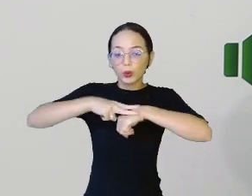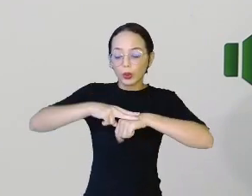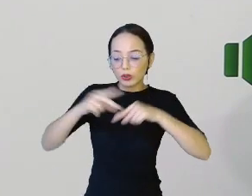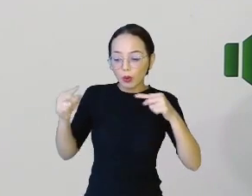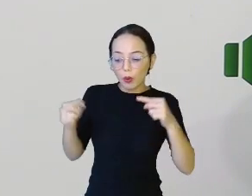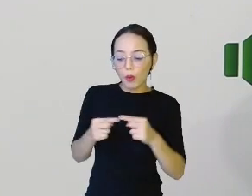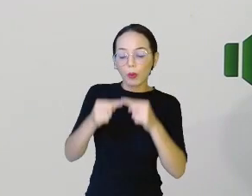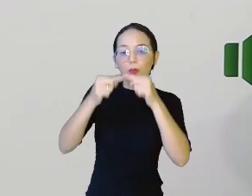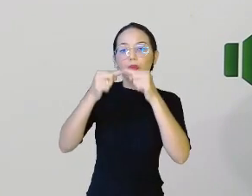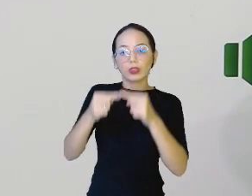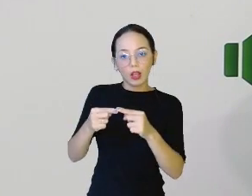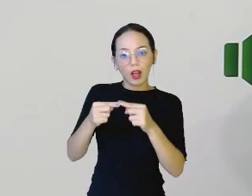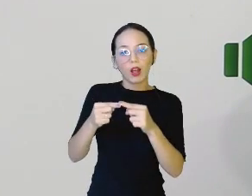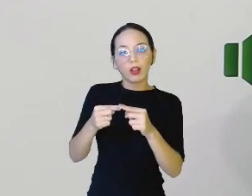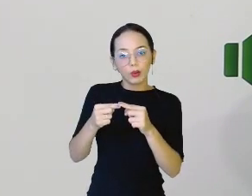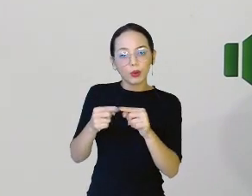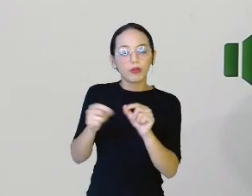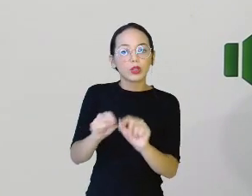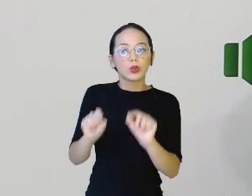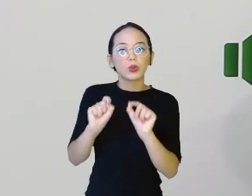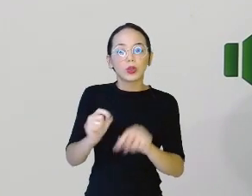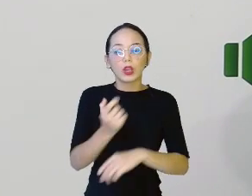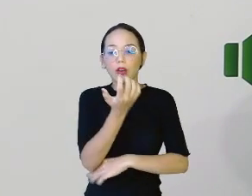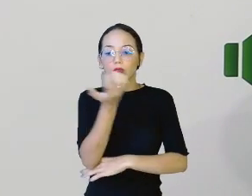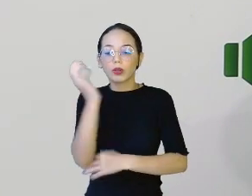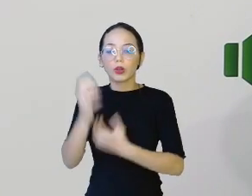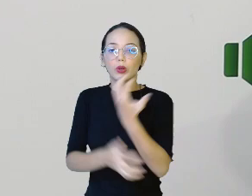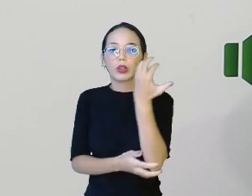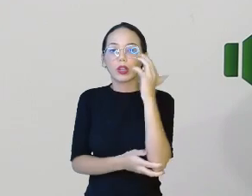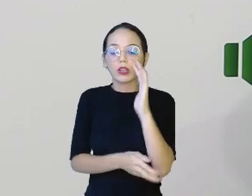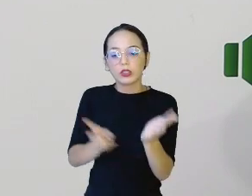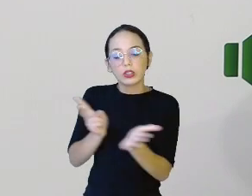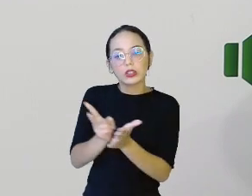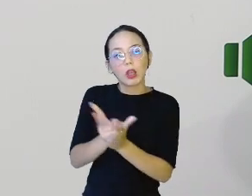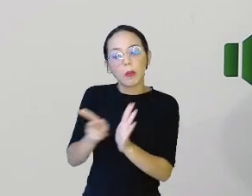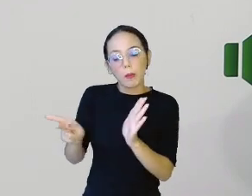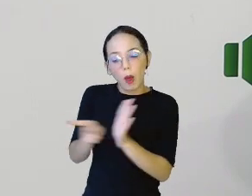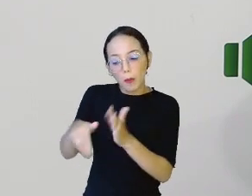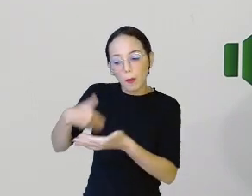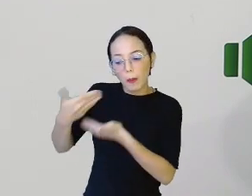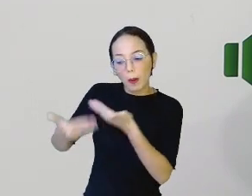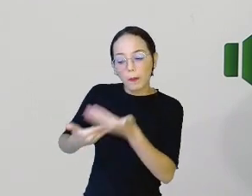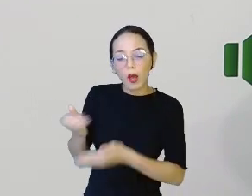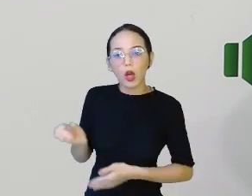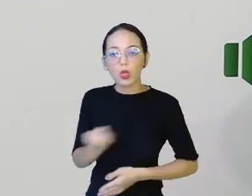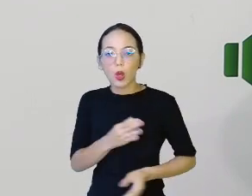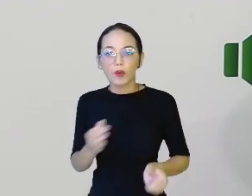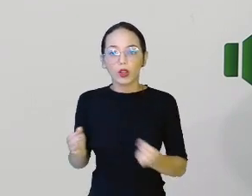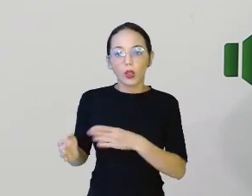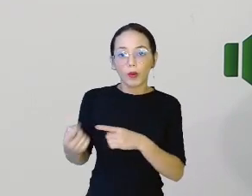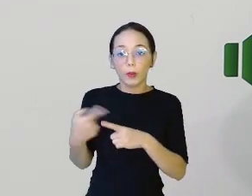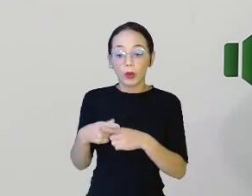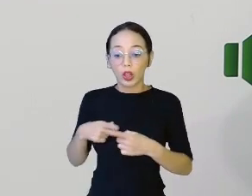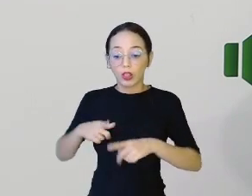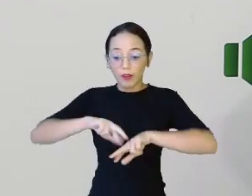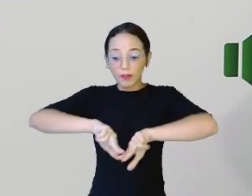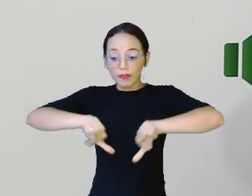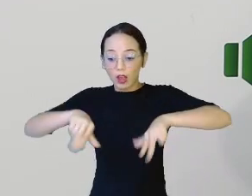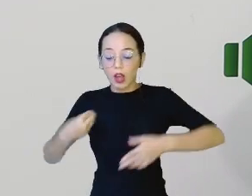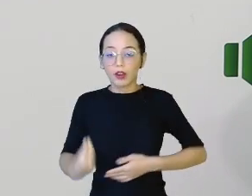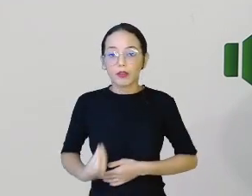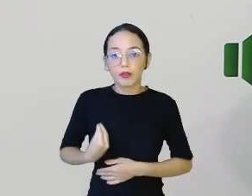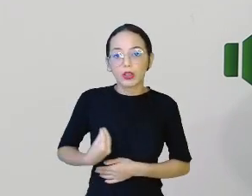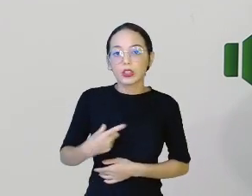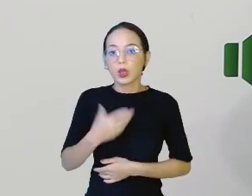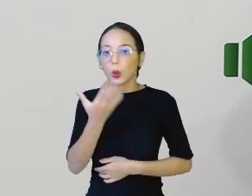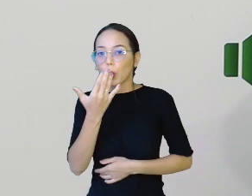combinados permitem que a floresta sempre esteja no processo de renovação, né? Tem muita vida. Se tem